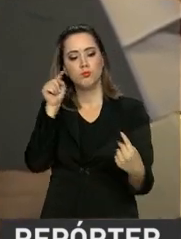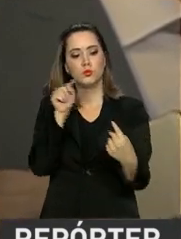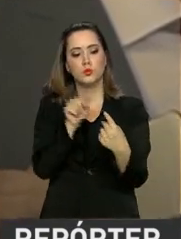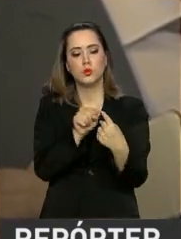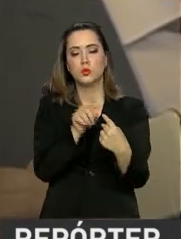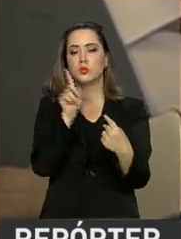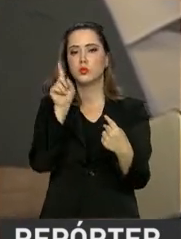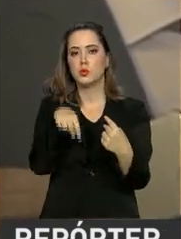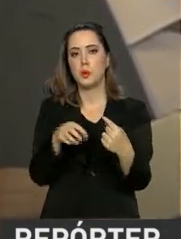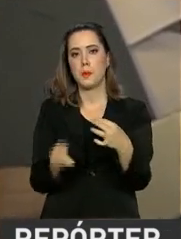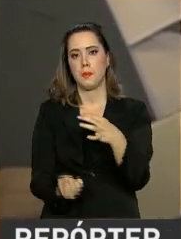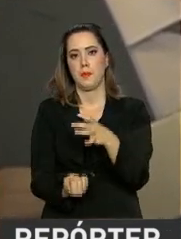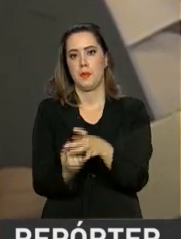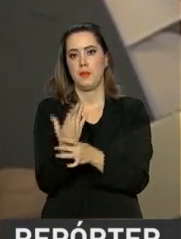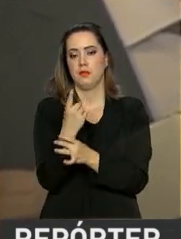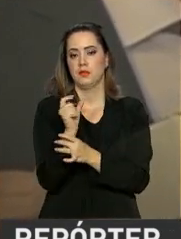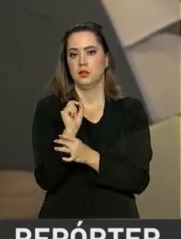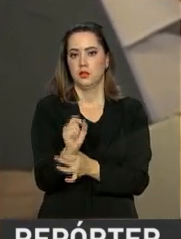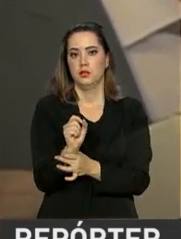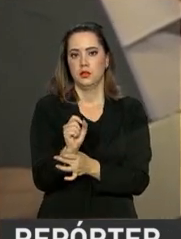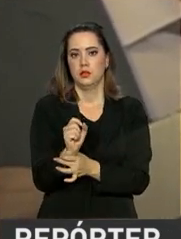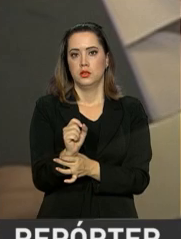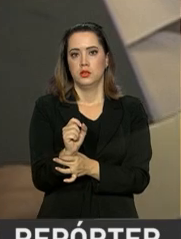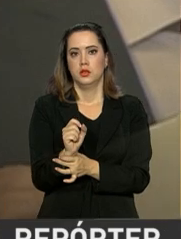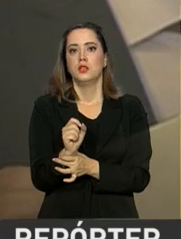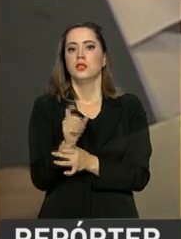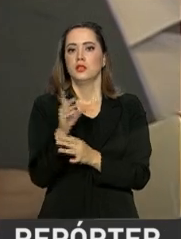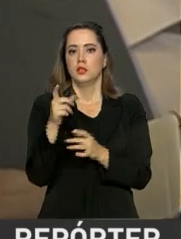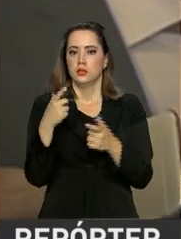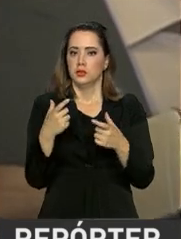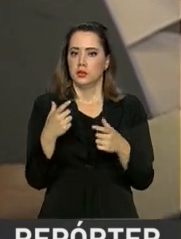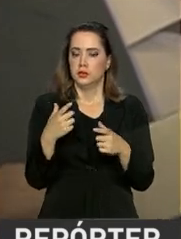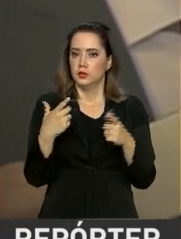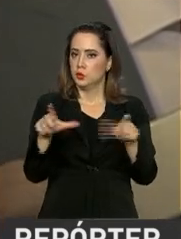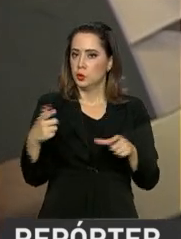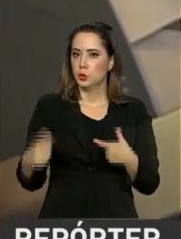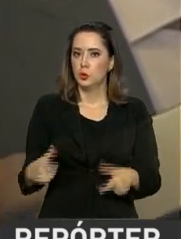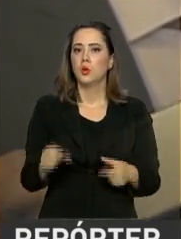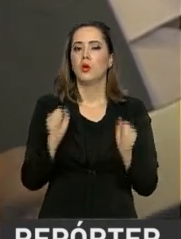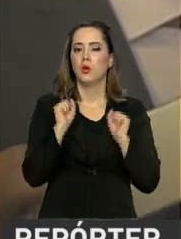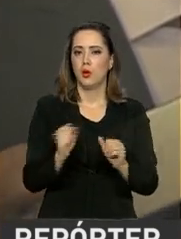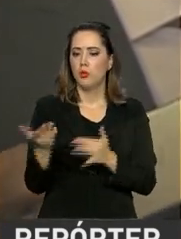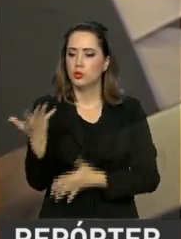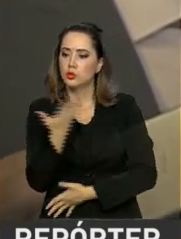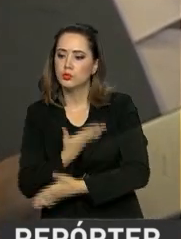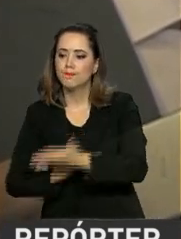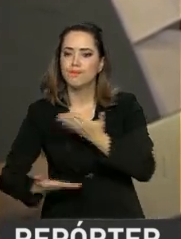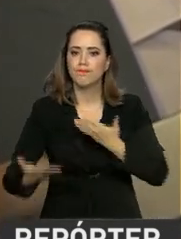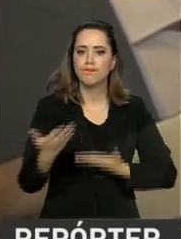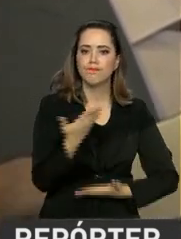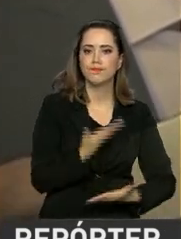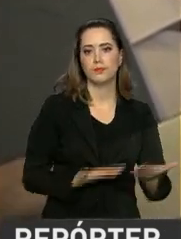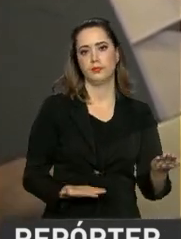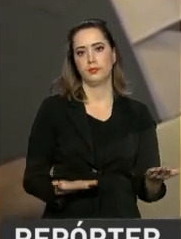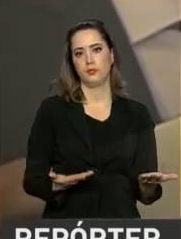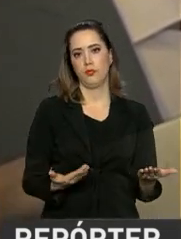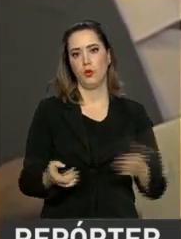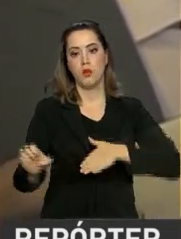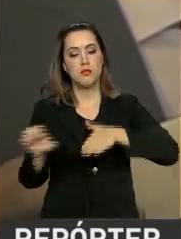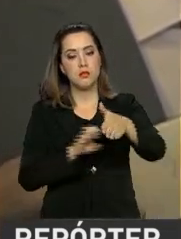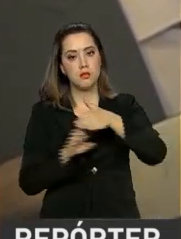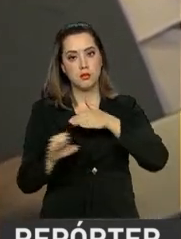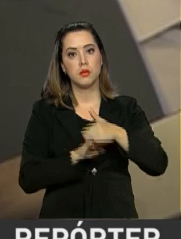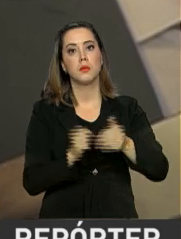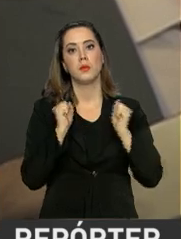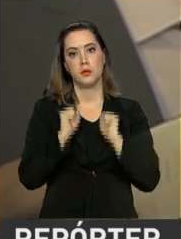criar um ambiente que seja concorrencial, que as empresas tenham acesso